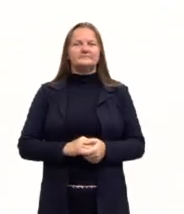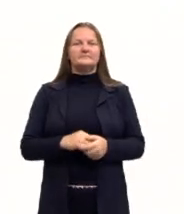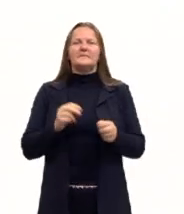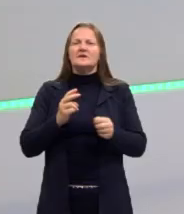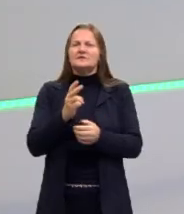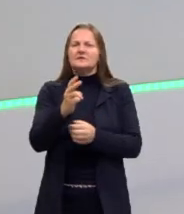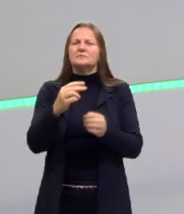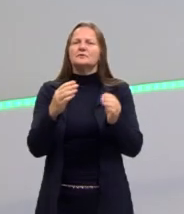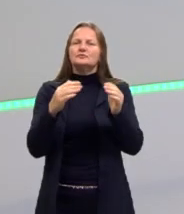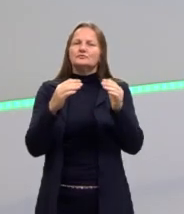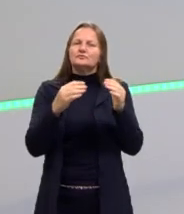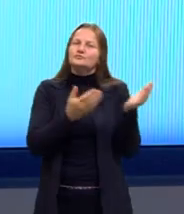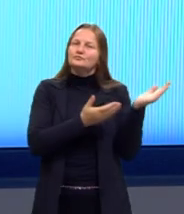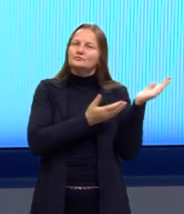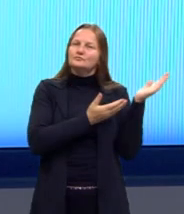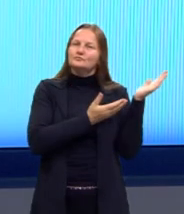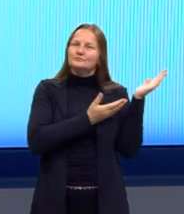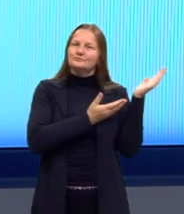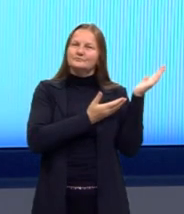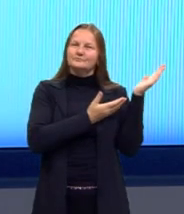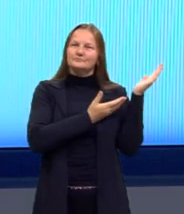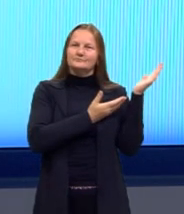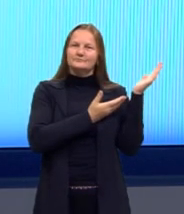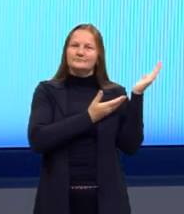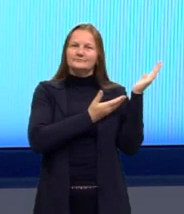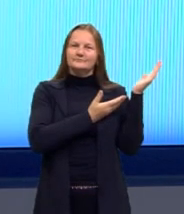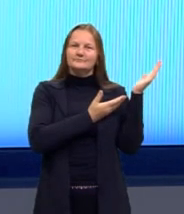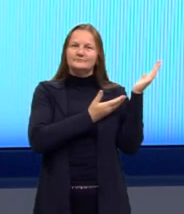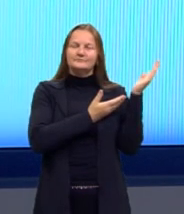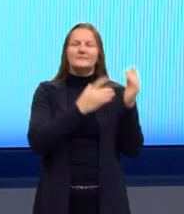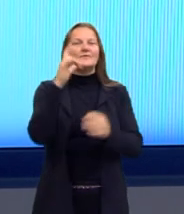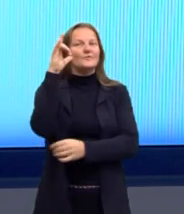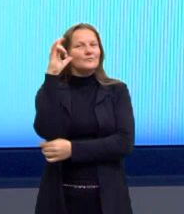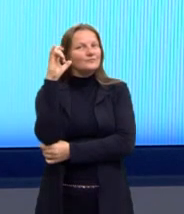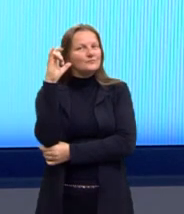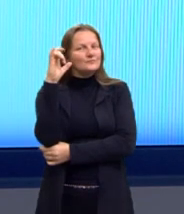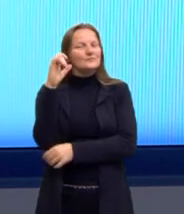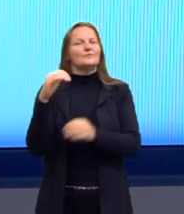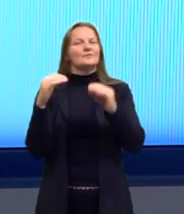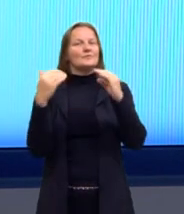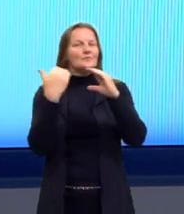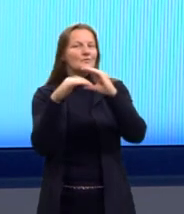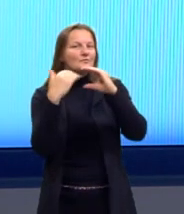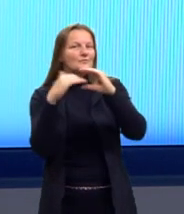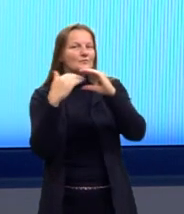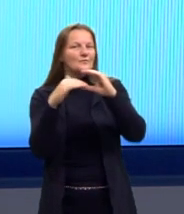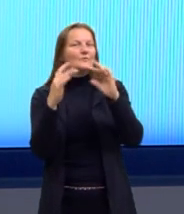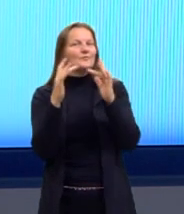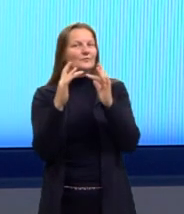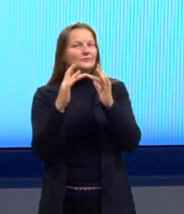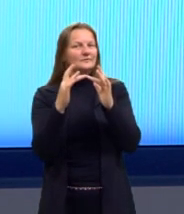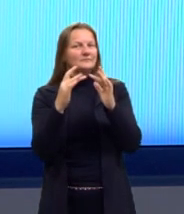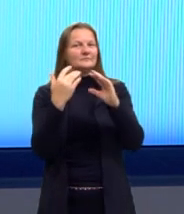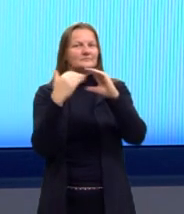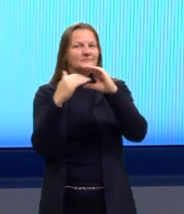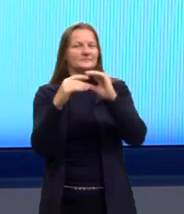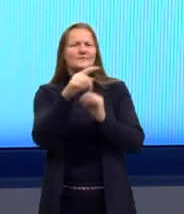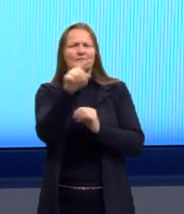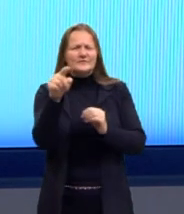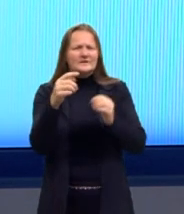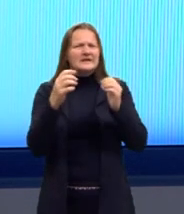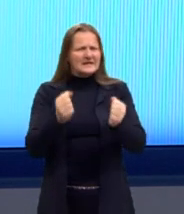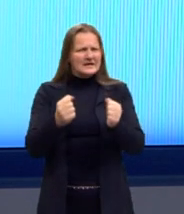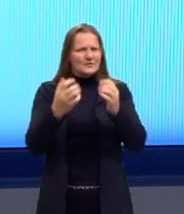praxe aqui no cantinho vocês têm o meu Instagram e também o meu e-mail educar Caso